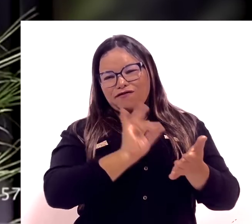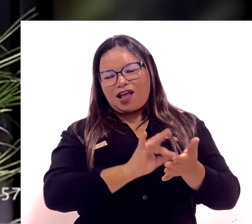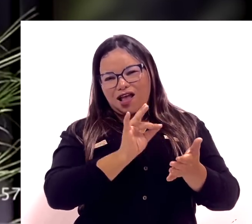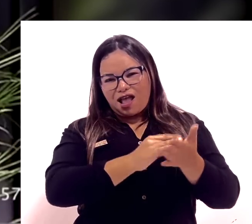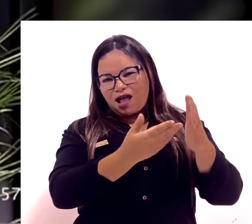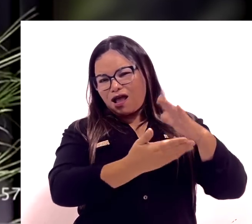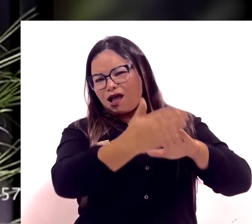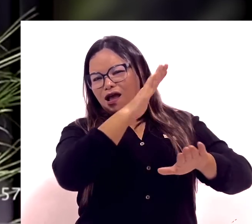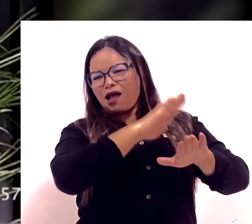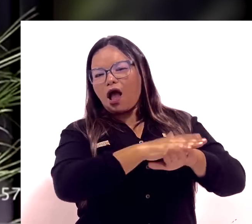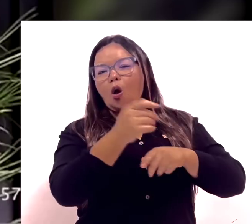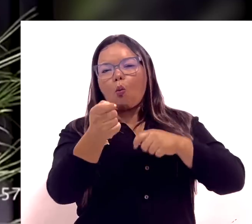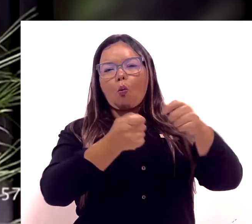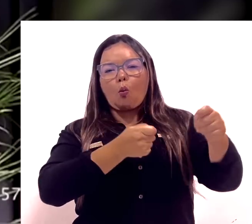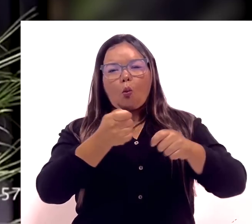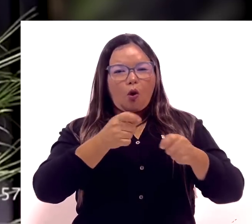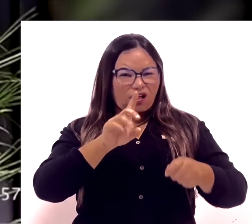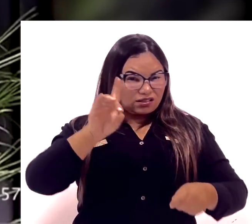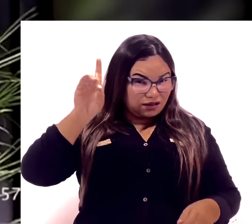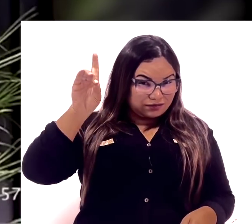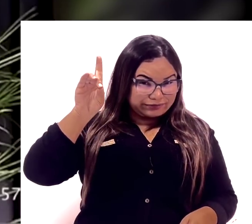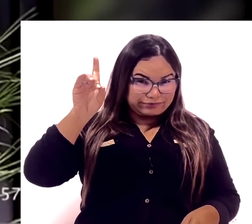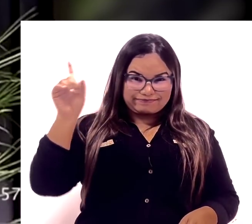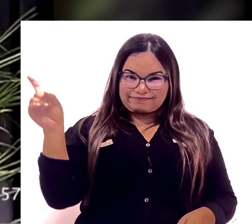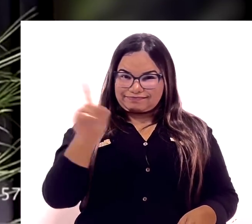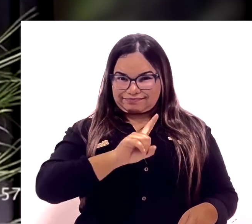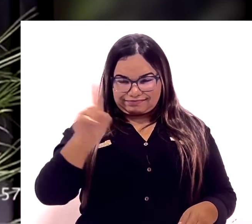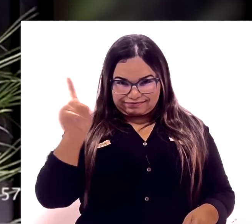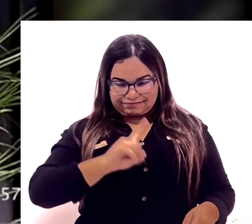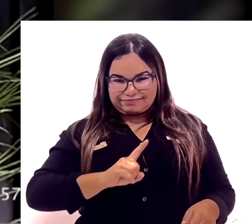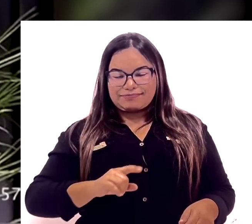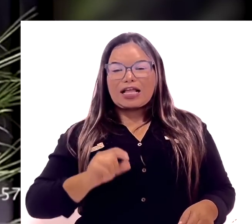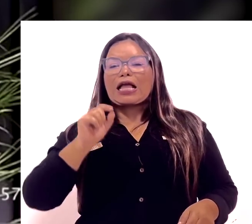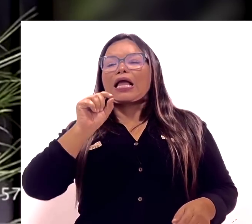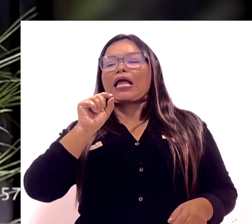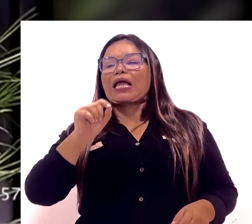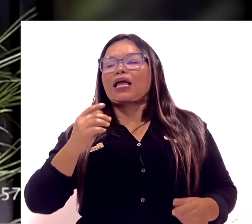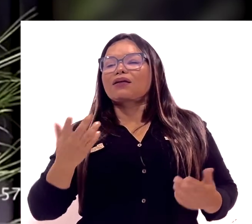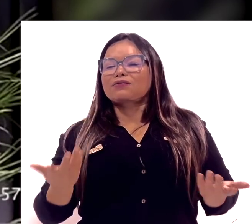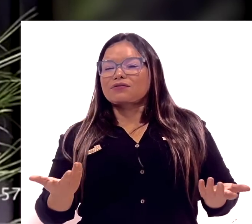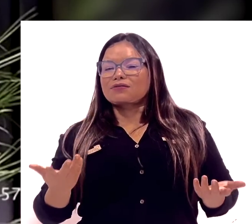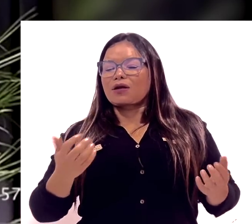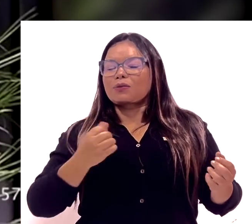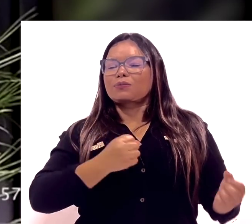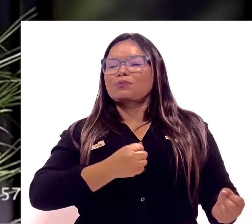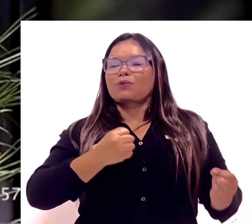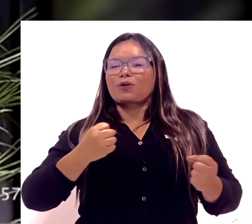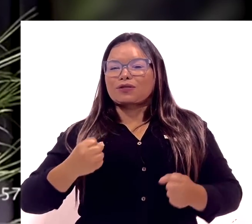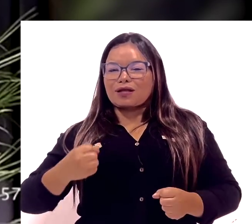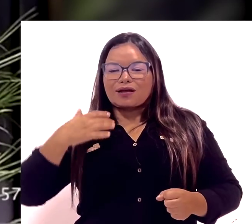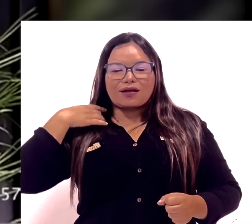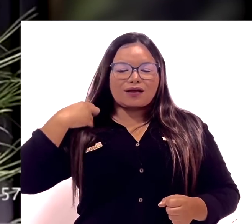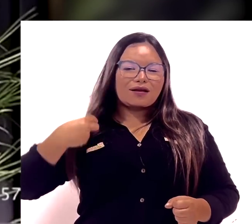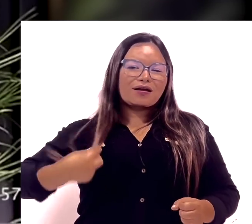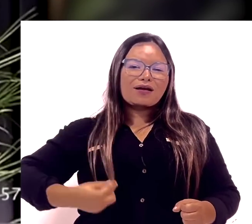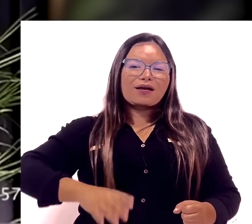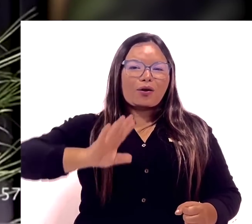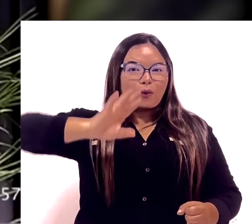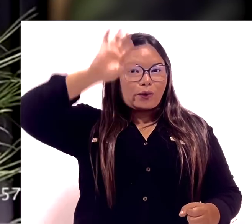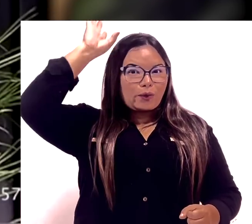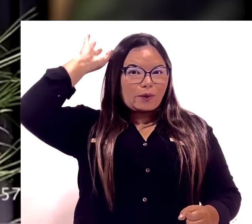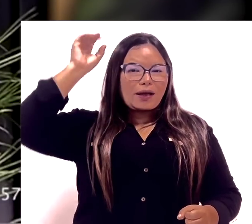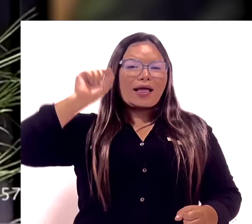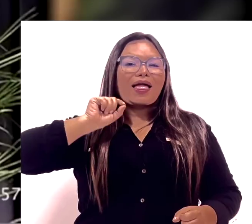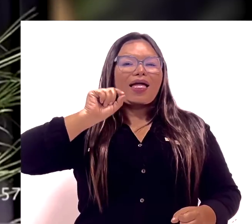aqui? Quem está por trás do que está acontecendo? Que poder é exercitado em Roma? Quem é o Papa Negro? Quem